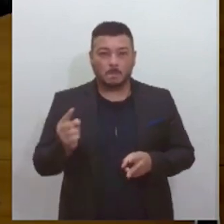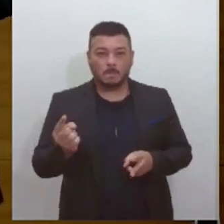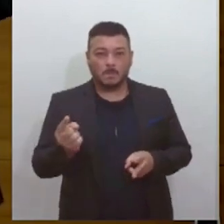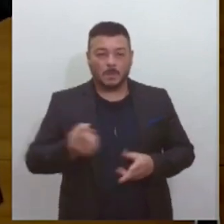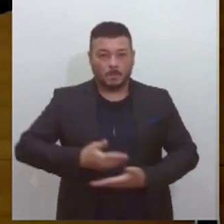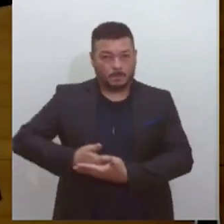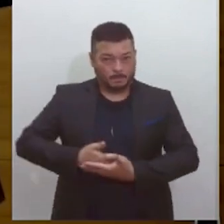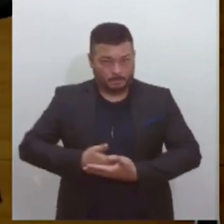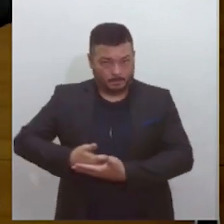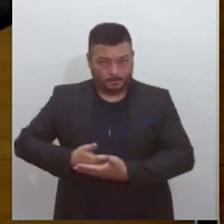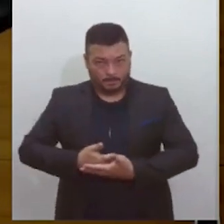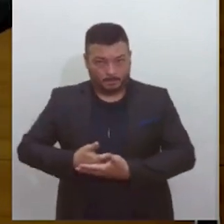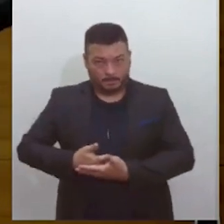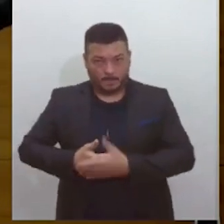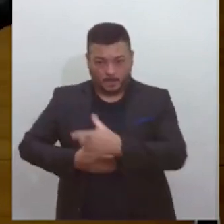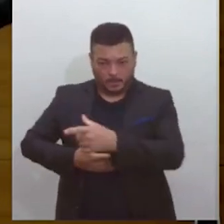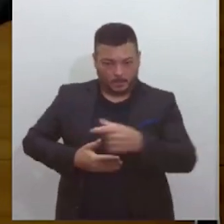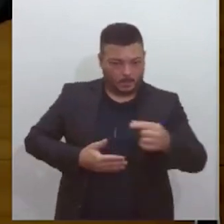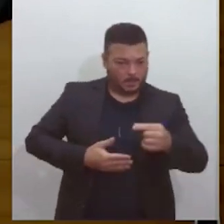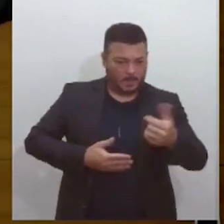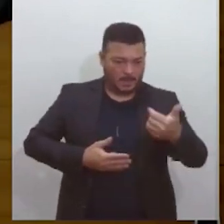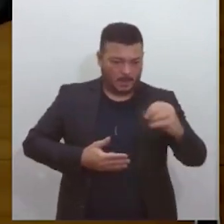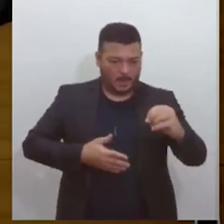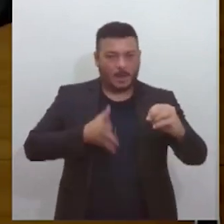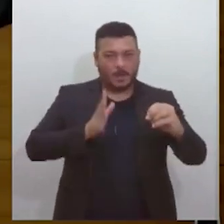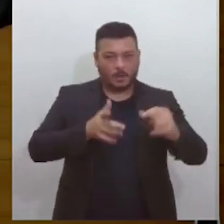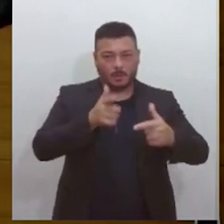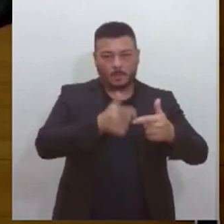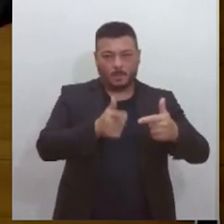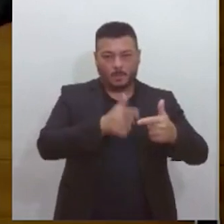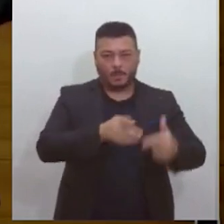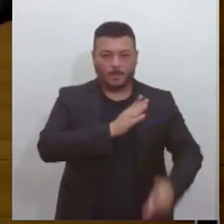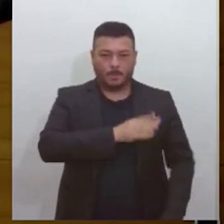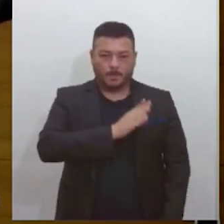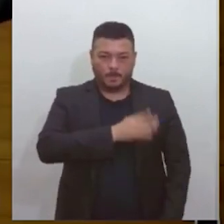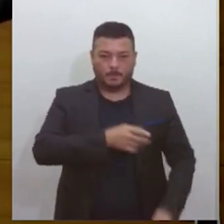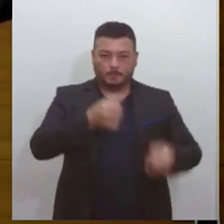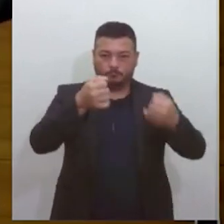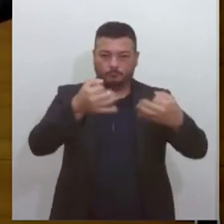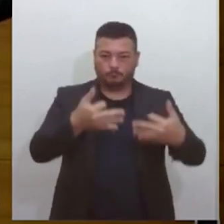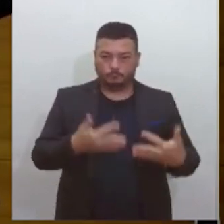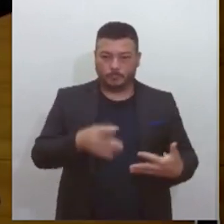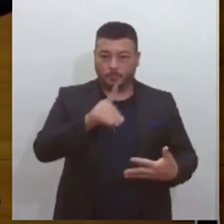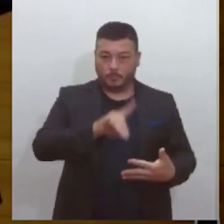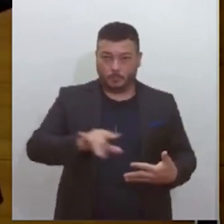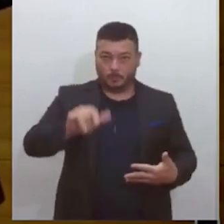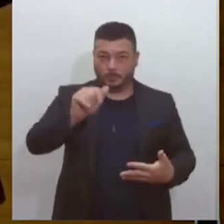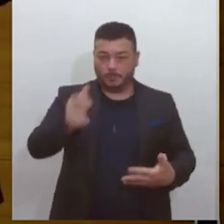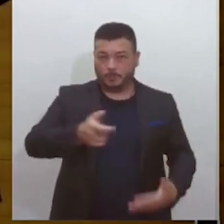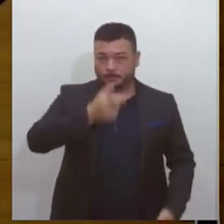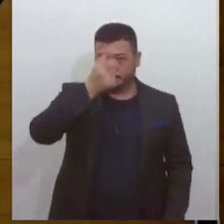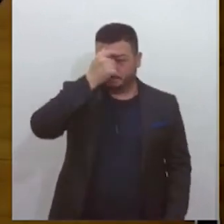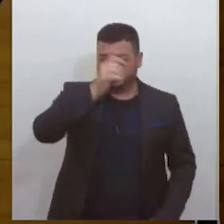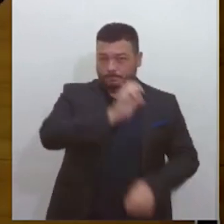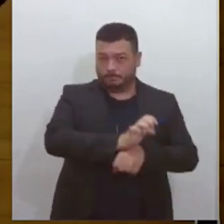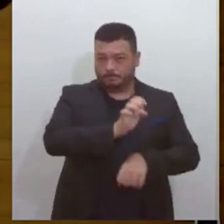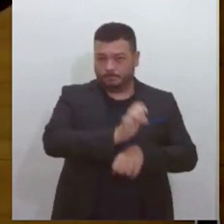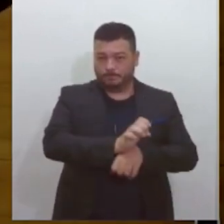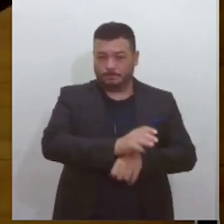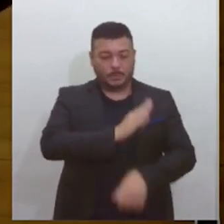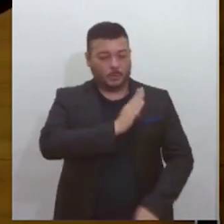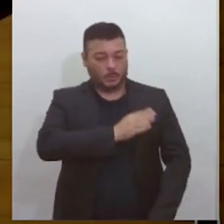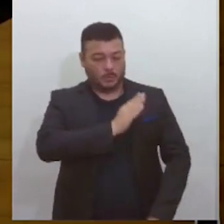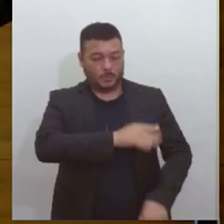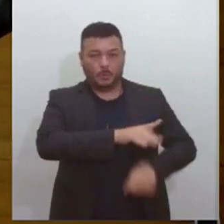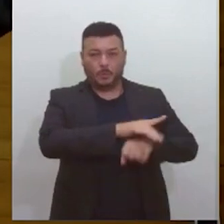cerca de 10 já nascem com problemas cardíacos. Para falar sobre o Dia Estadual de Conscientização de Cardiopatia